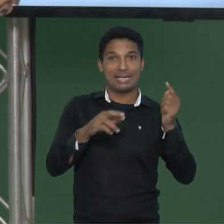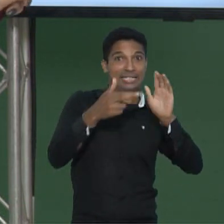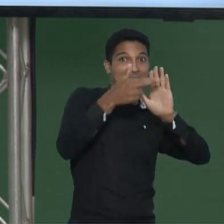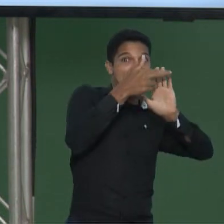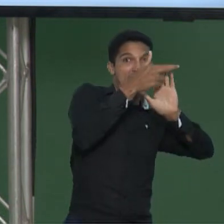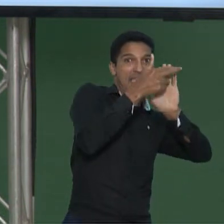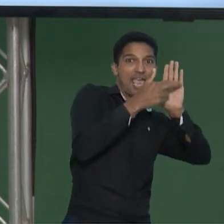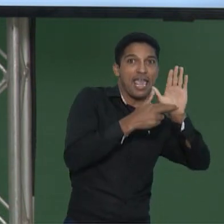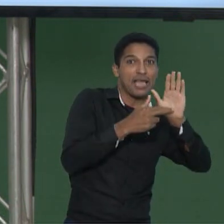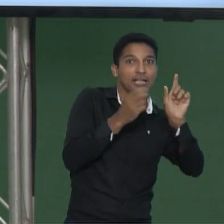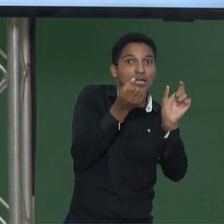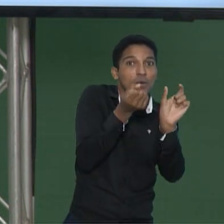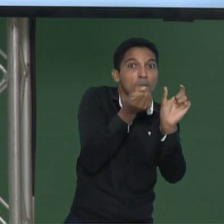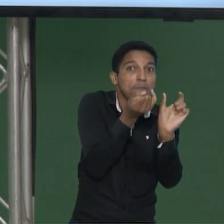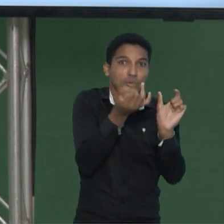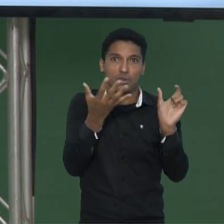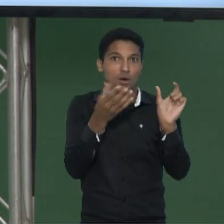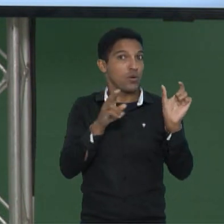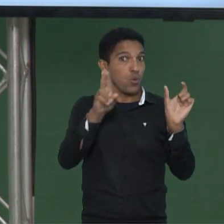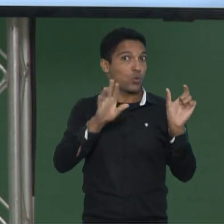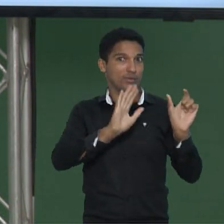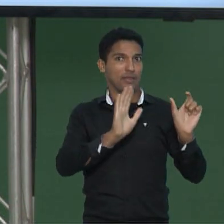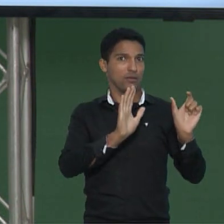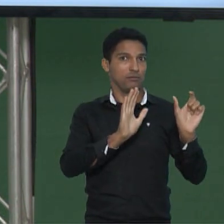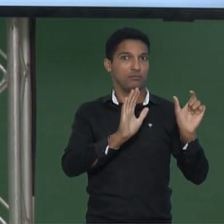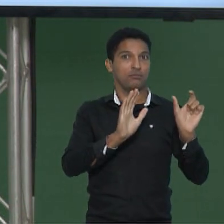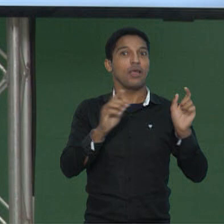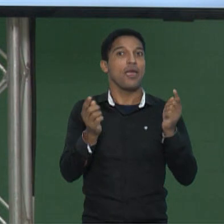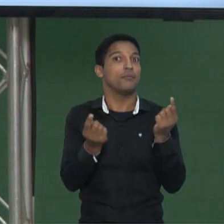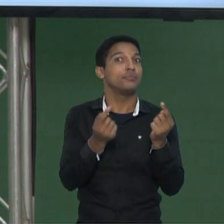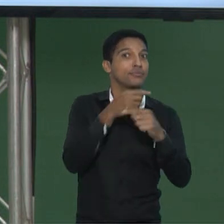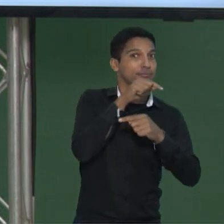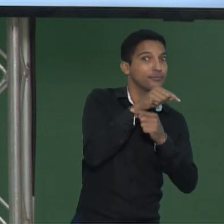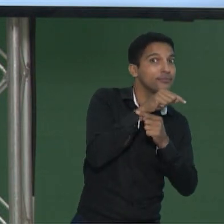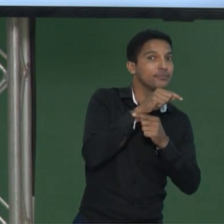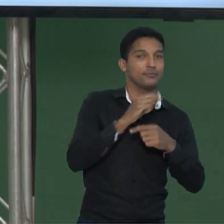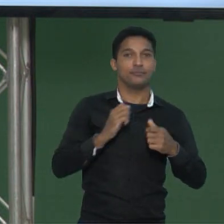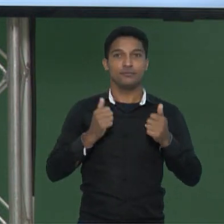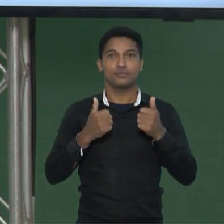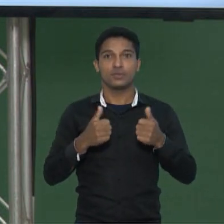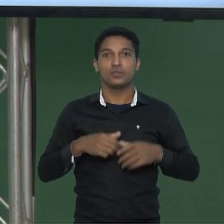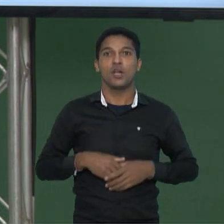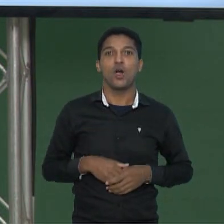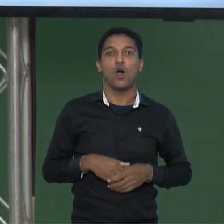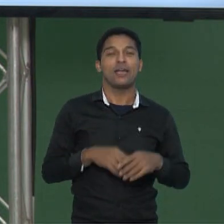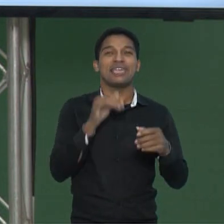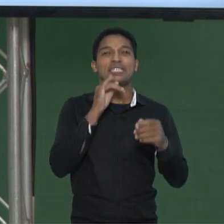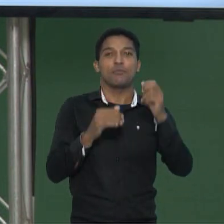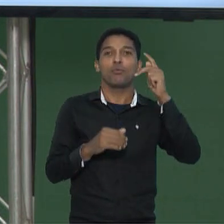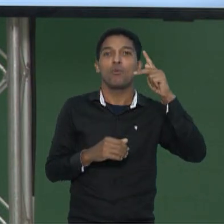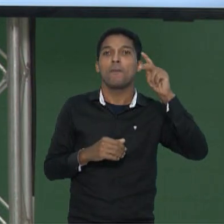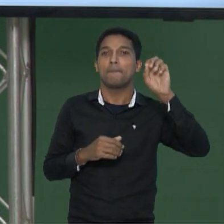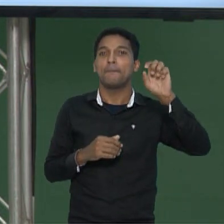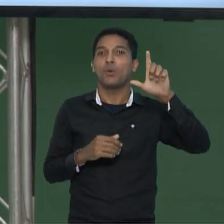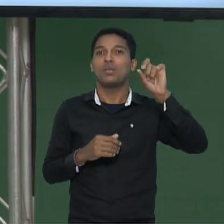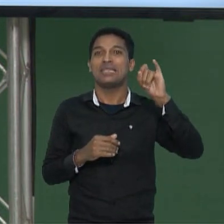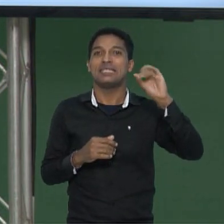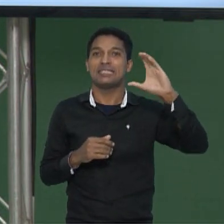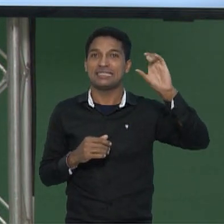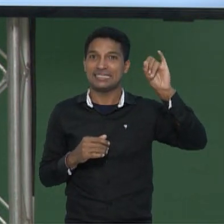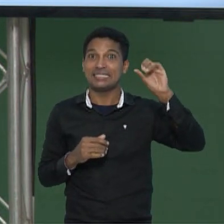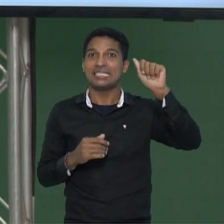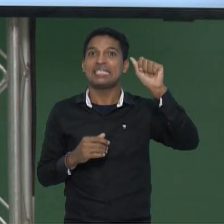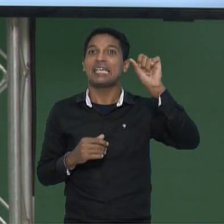plural. Eu usaria, se eles estivessem aqui, policiais, homens, meninos,